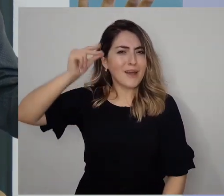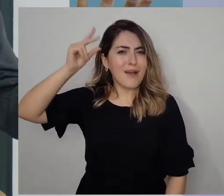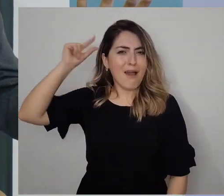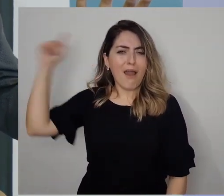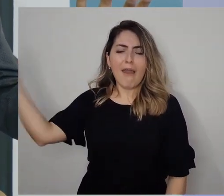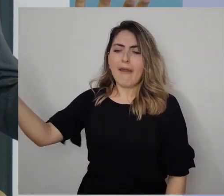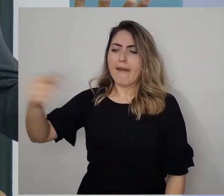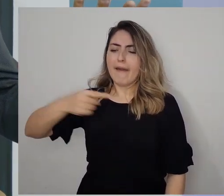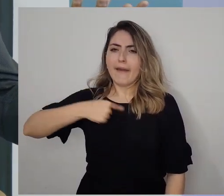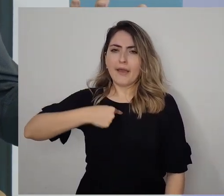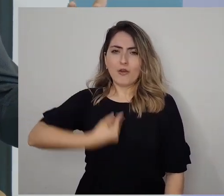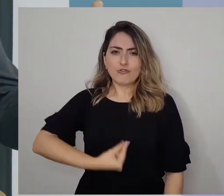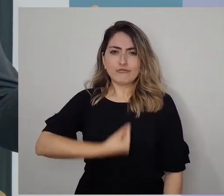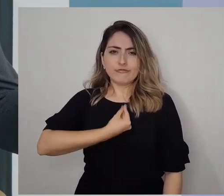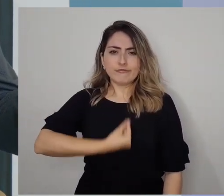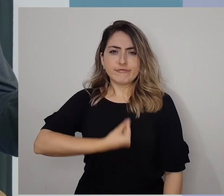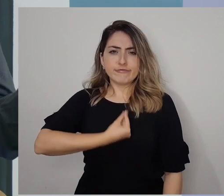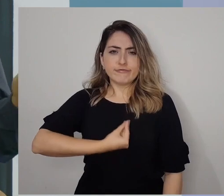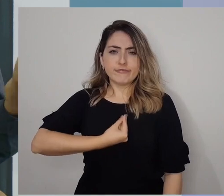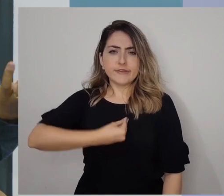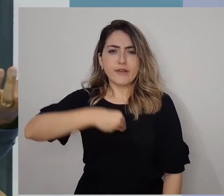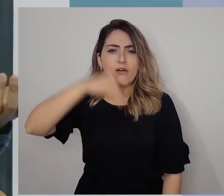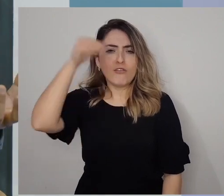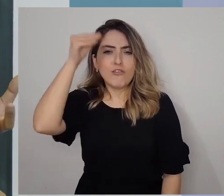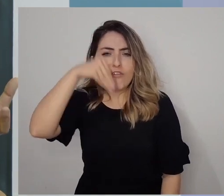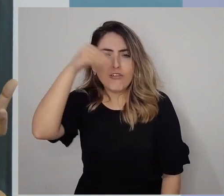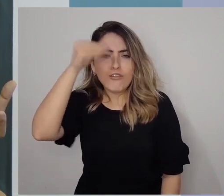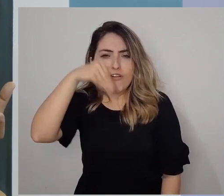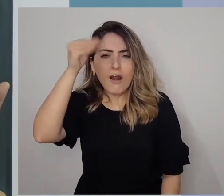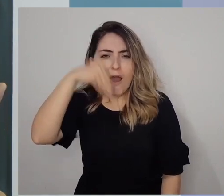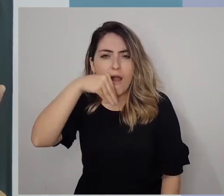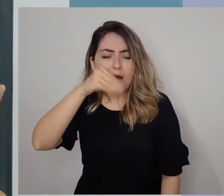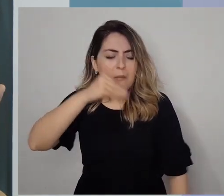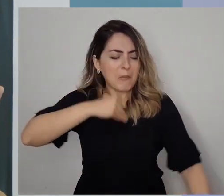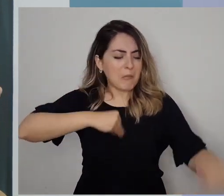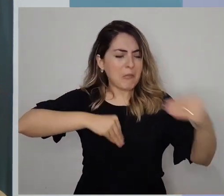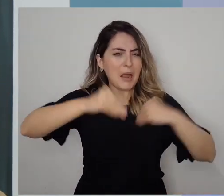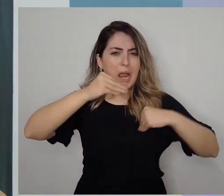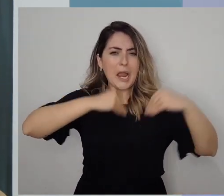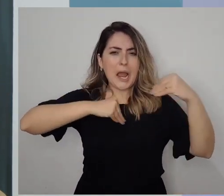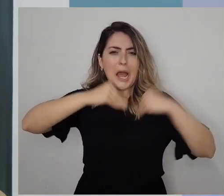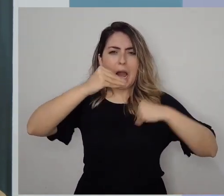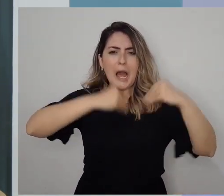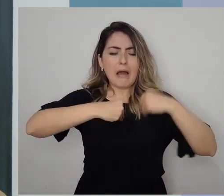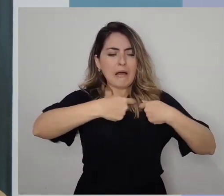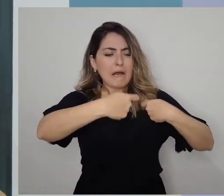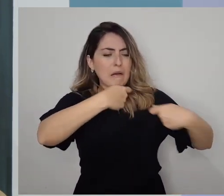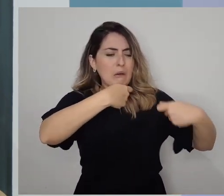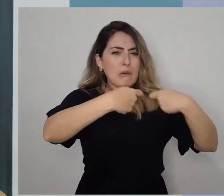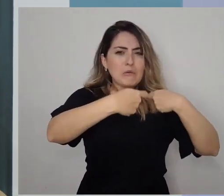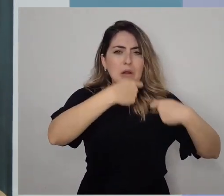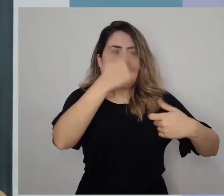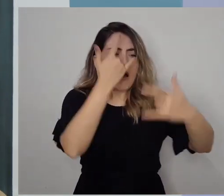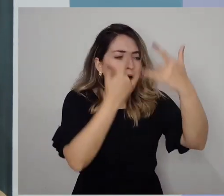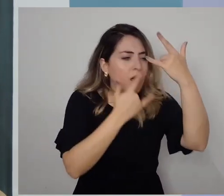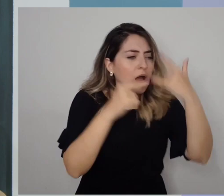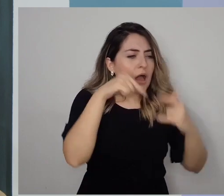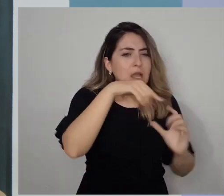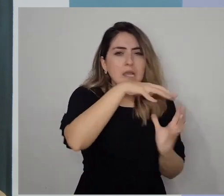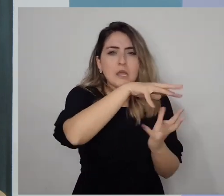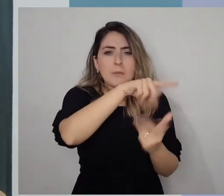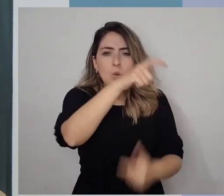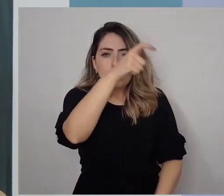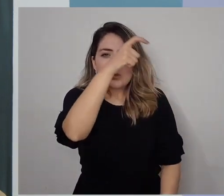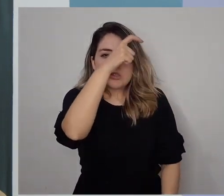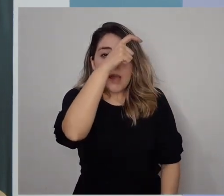agora viva em novidade de vida e mostre ao mundo como é o caráter e a prática de uma pessoa que